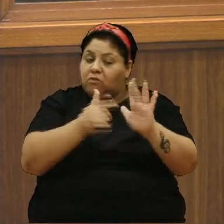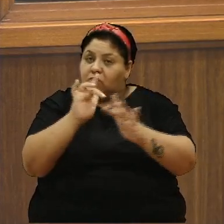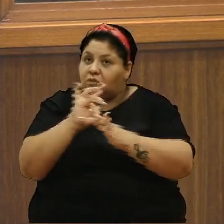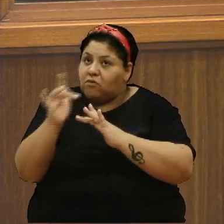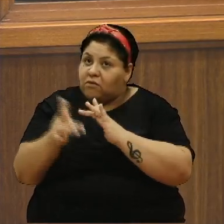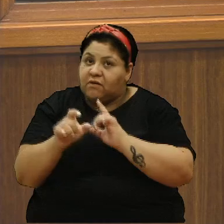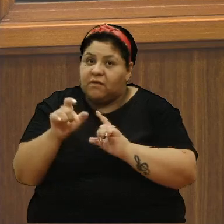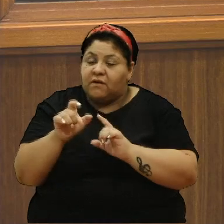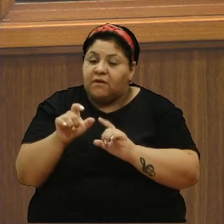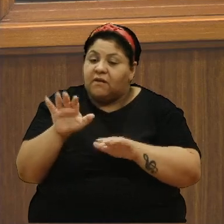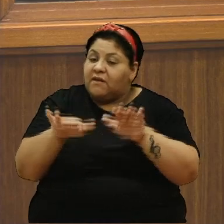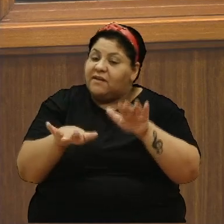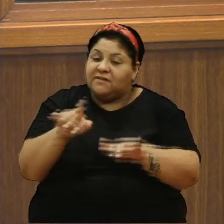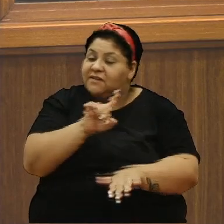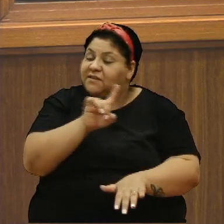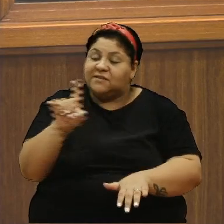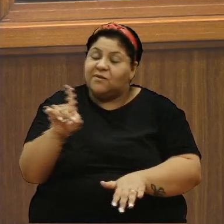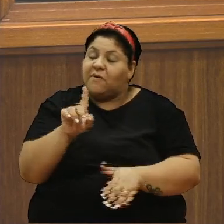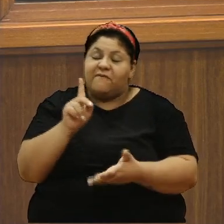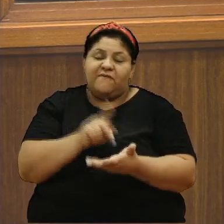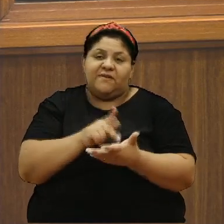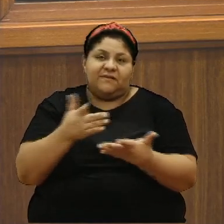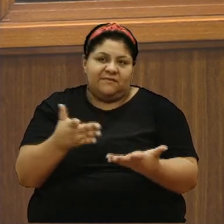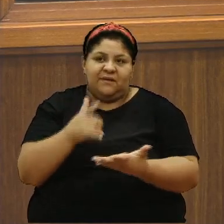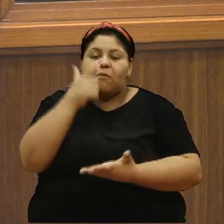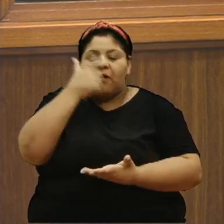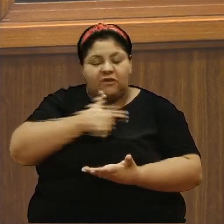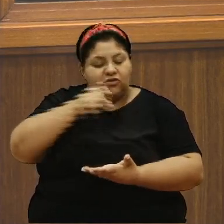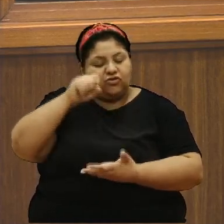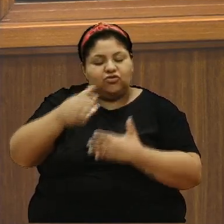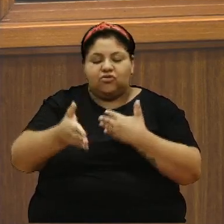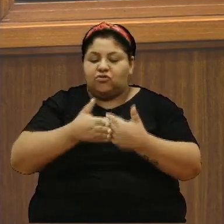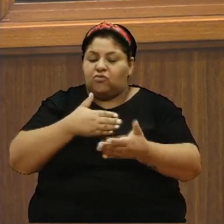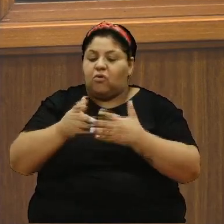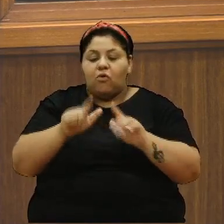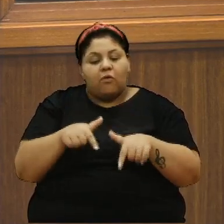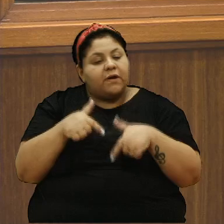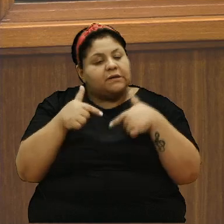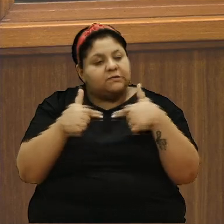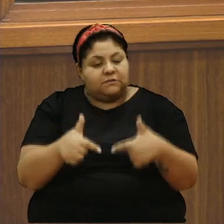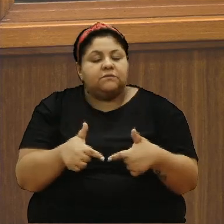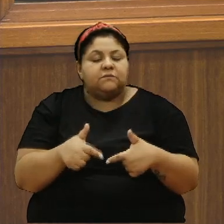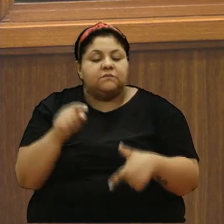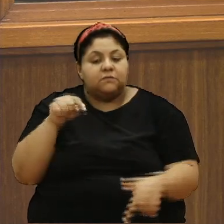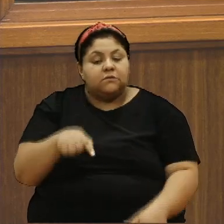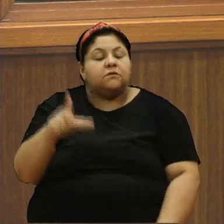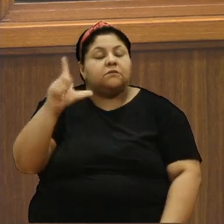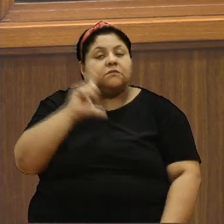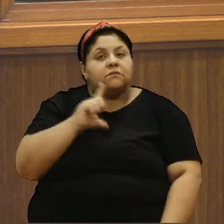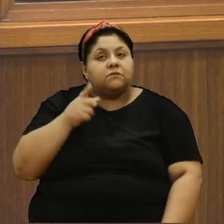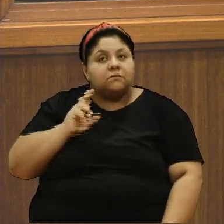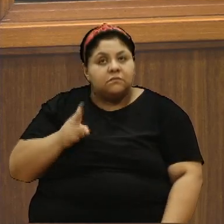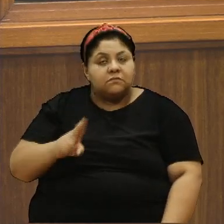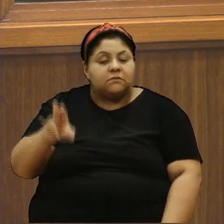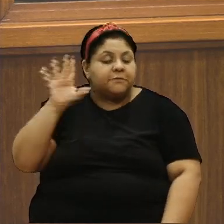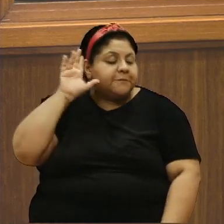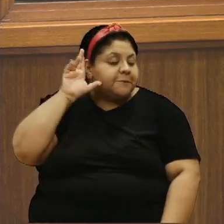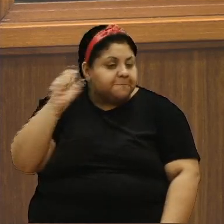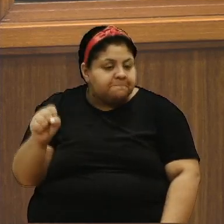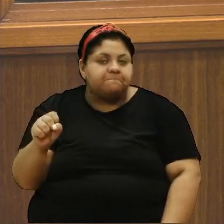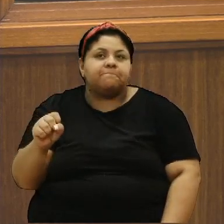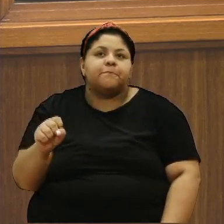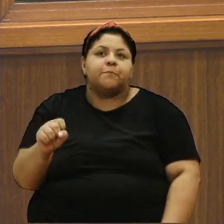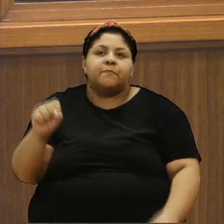ele é real, né? Então, eu acho que sim, qualquer procedimento aqui tem que sempre ser ouvidas